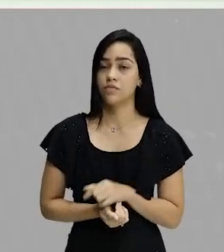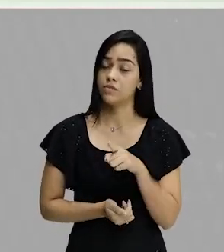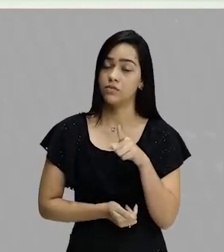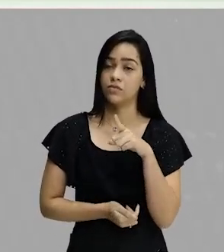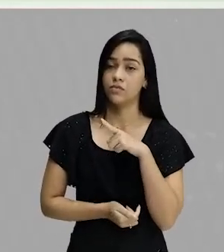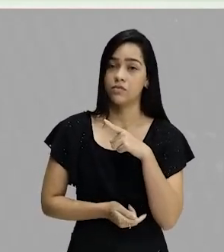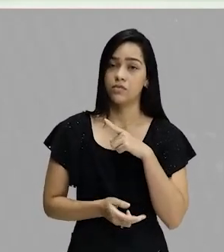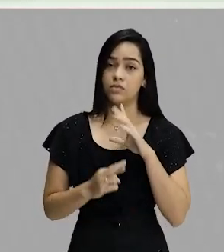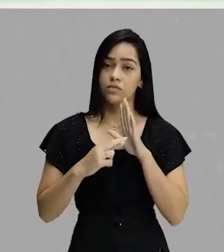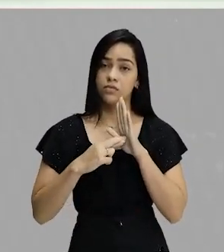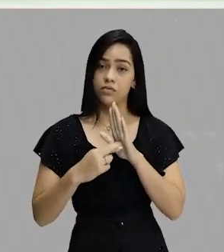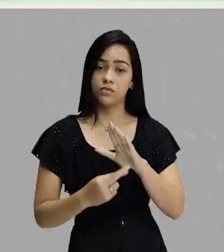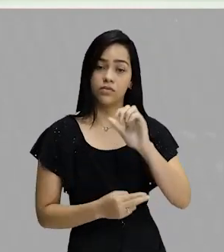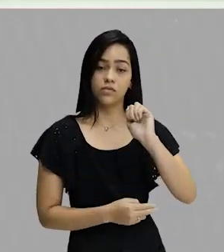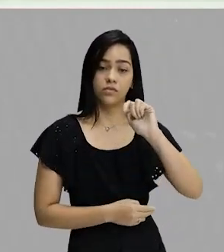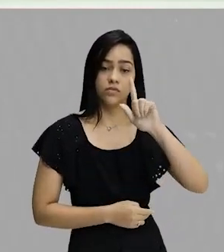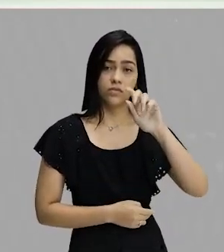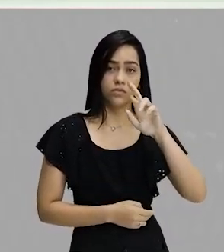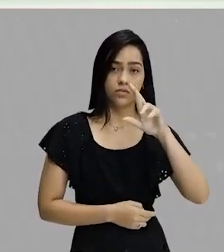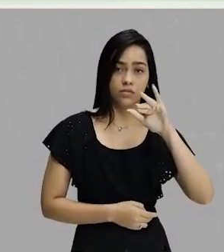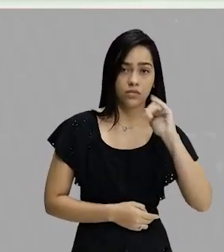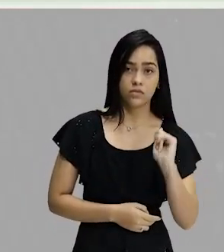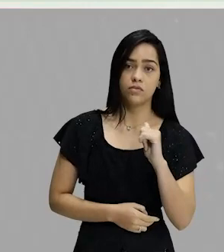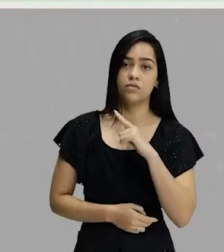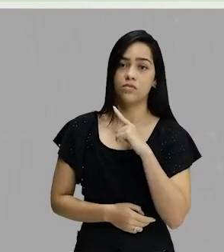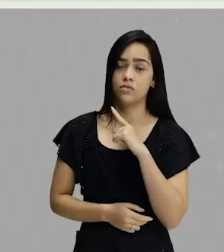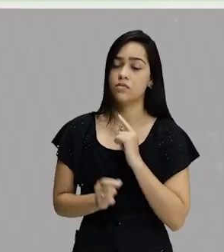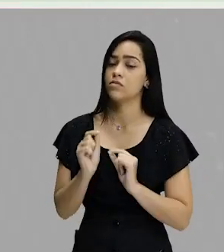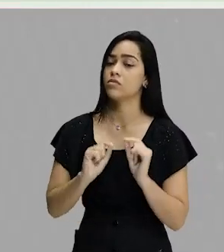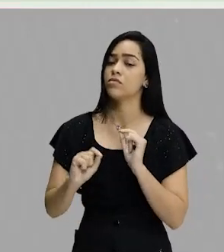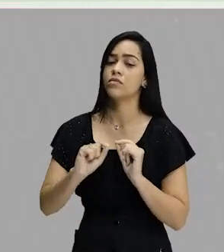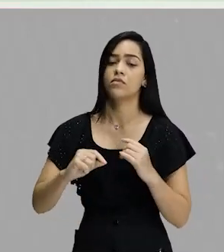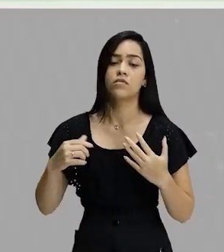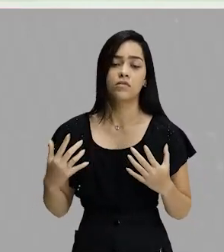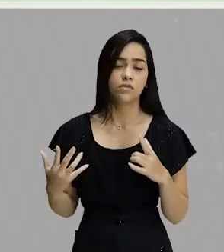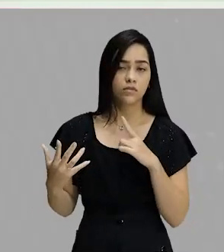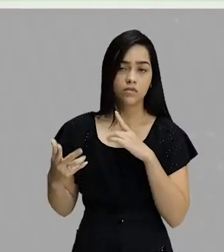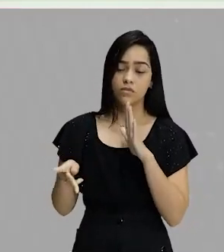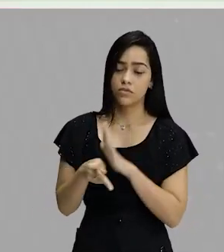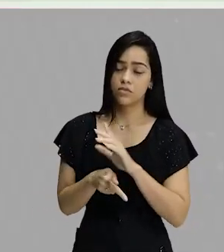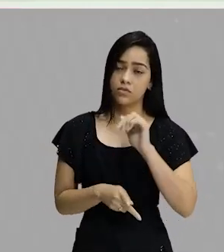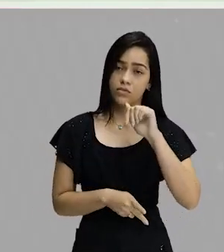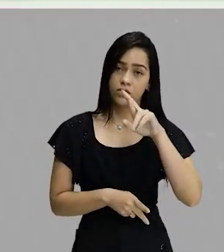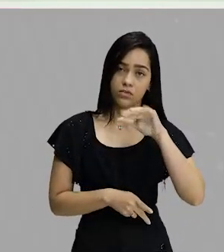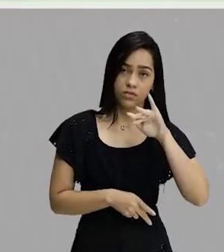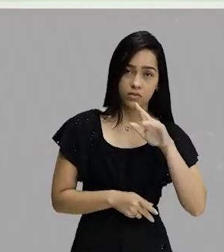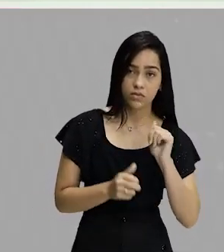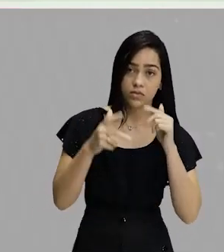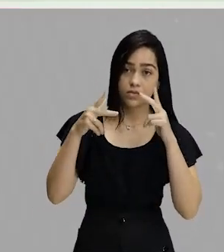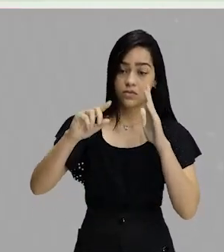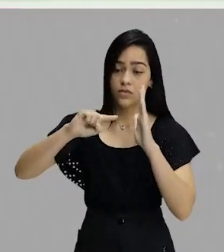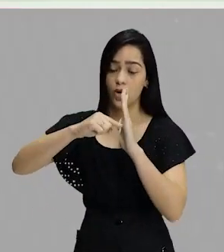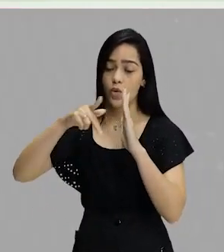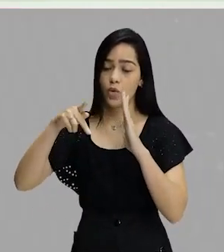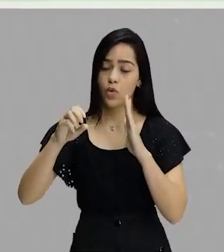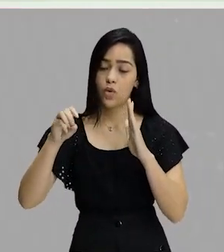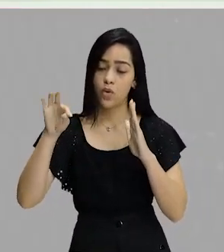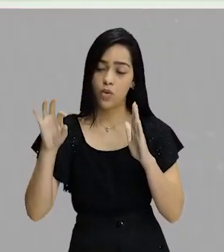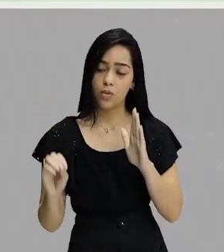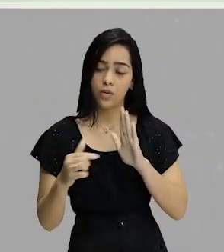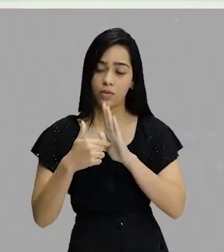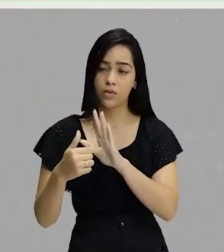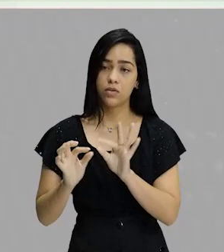tem uma representação algébrica para aquele elemento que é um elemento da álgebra, assim como o ponto é representado por um